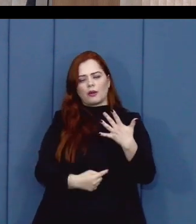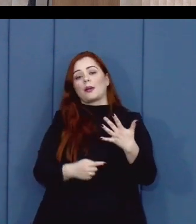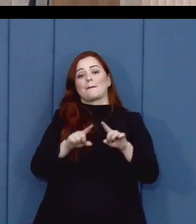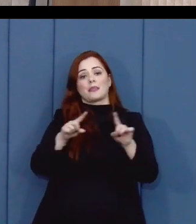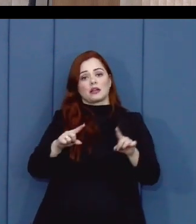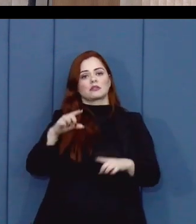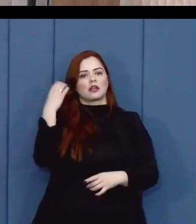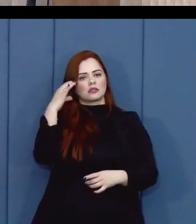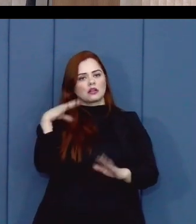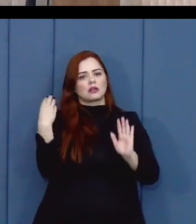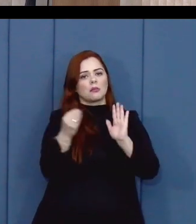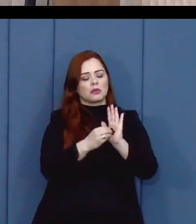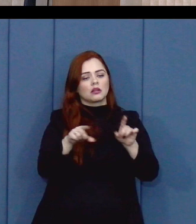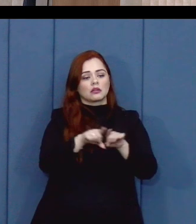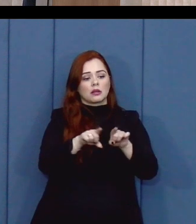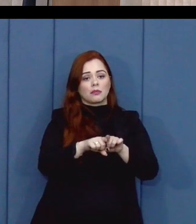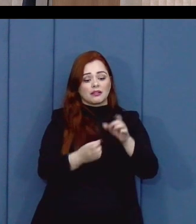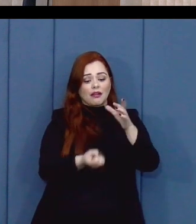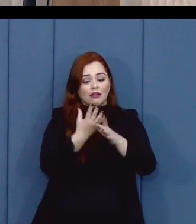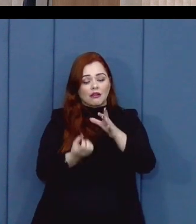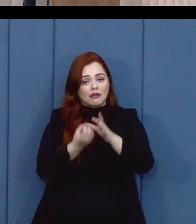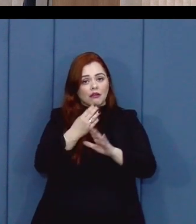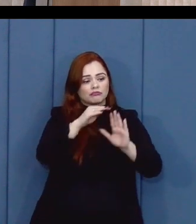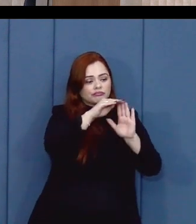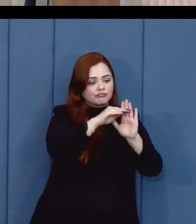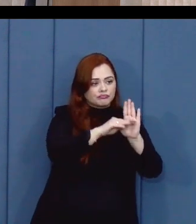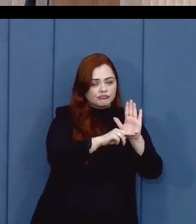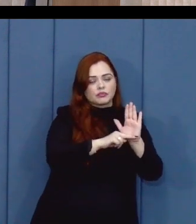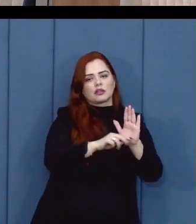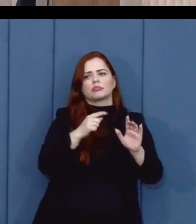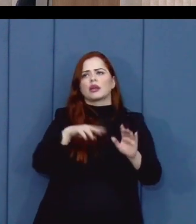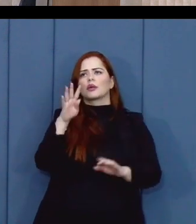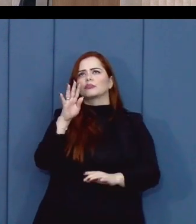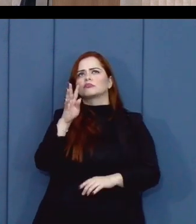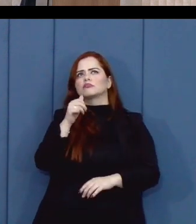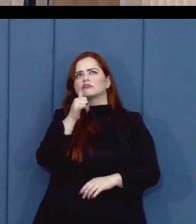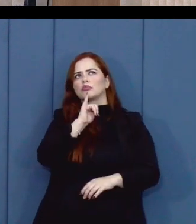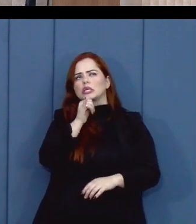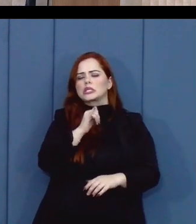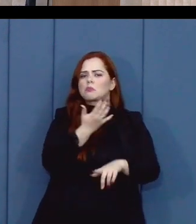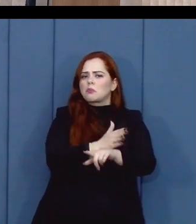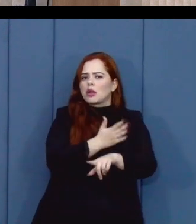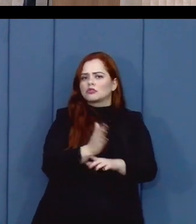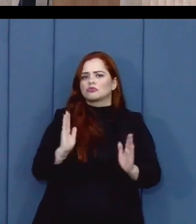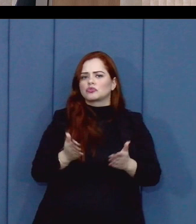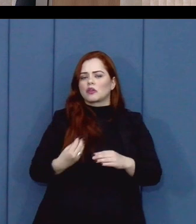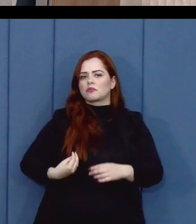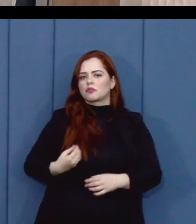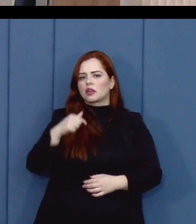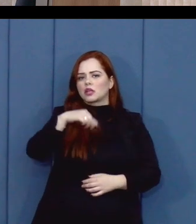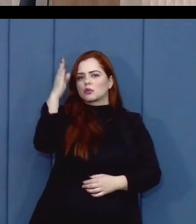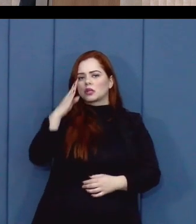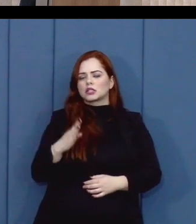aplica também quando a gente está elaborando códigos de práticas do Codex, né? Então eu me lembro de um exemplo prático que nós vivemos aqui no Brasil, que foi